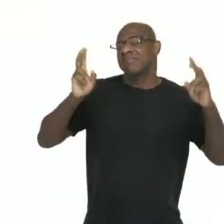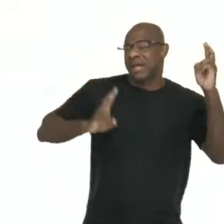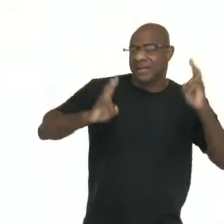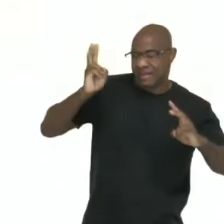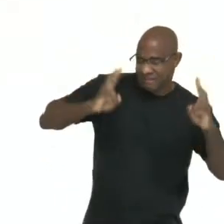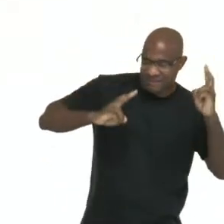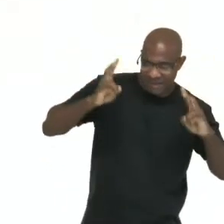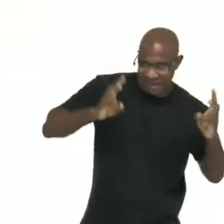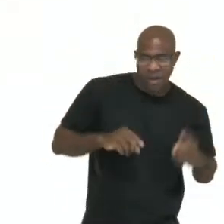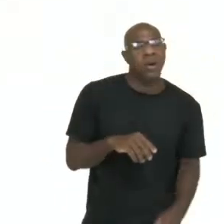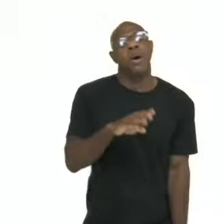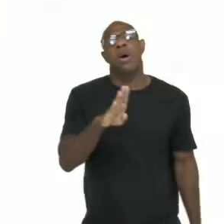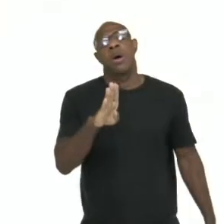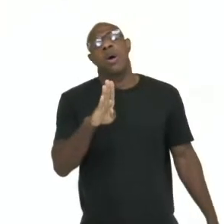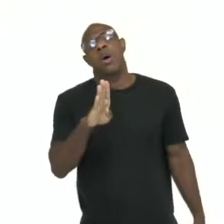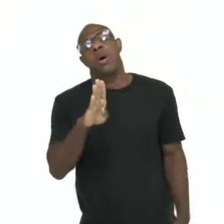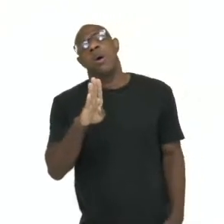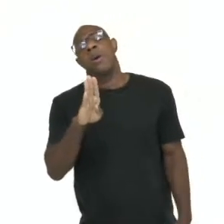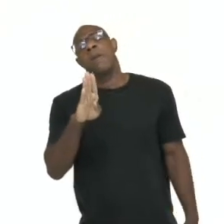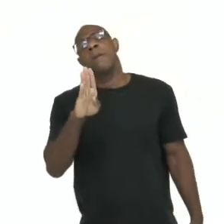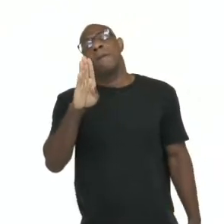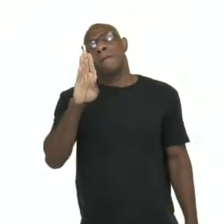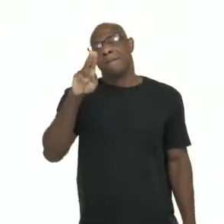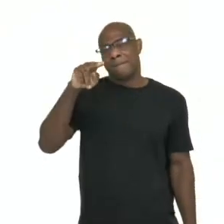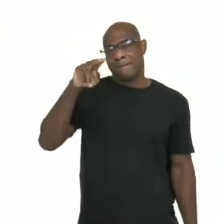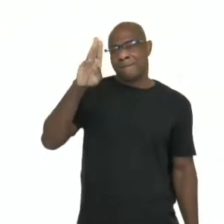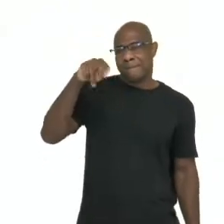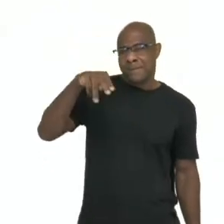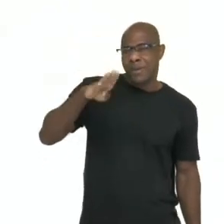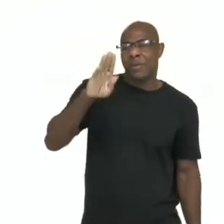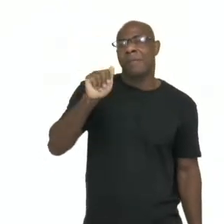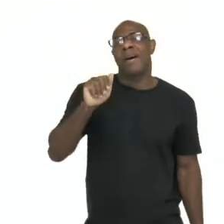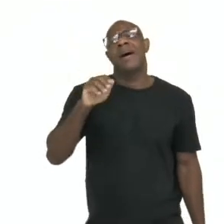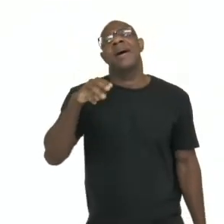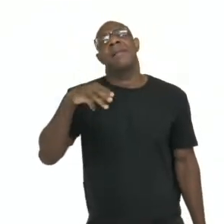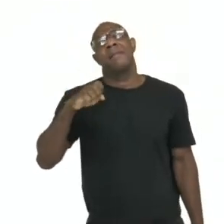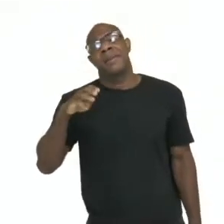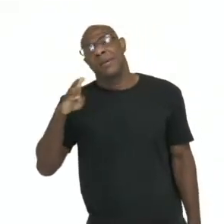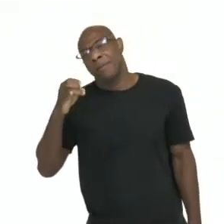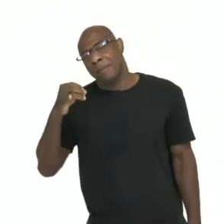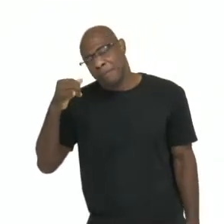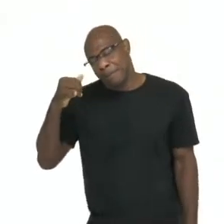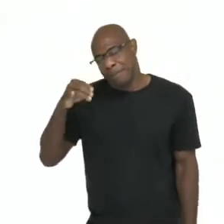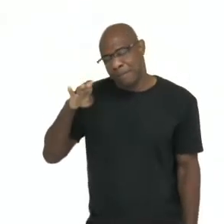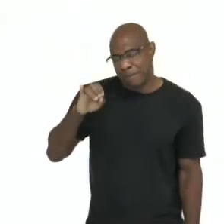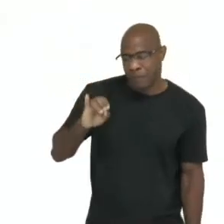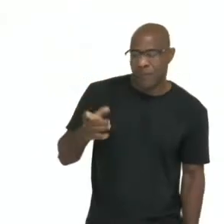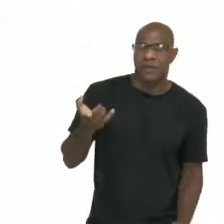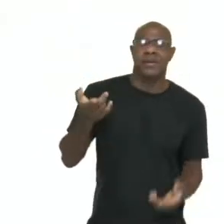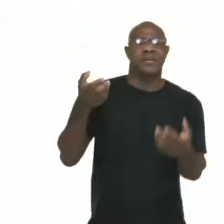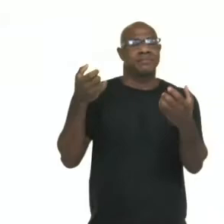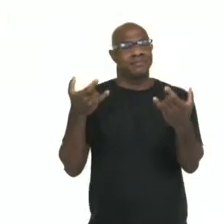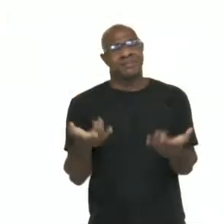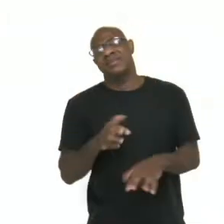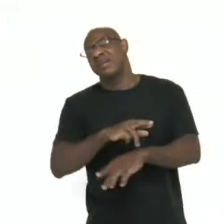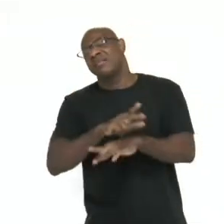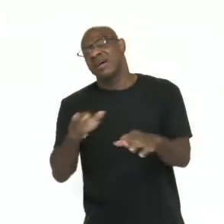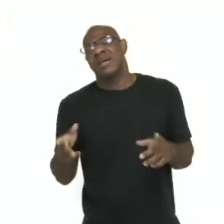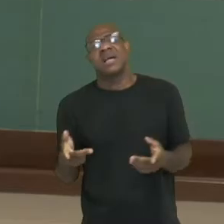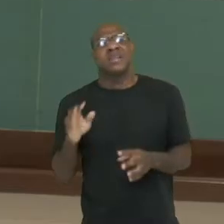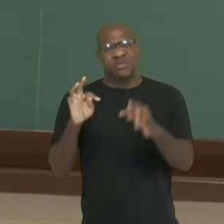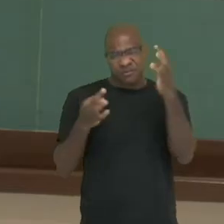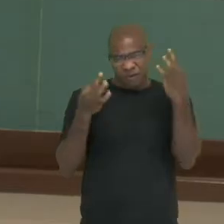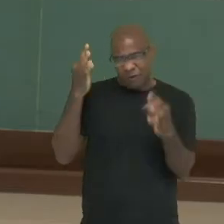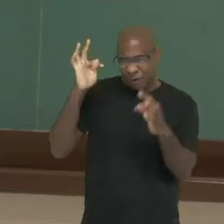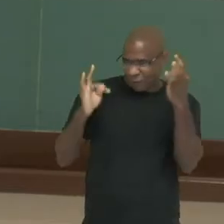Boi, Maracatu, Reisada, né, e todos os folguetos que contam algum tipo, né, de história teatralizada. Então, está